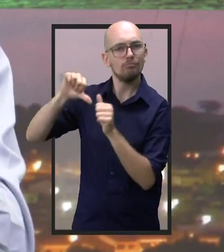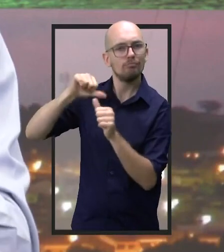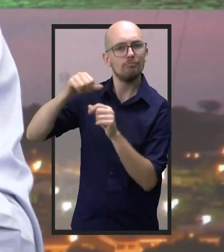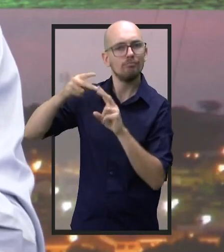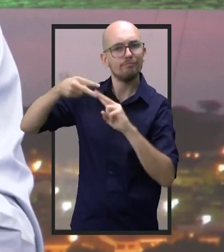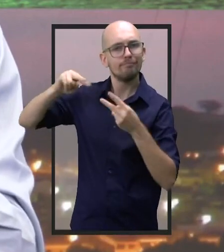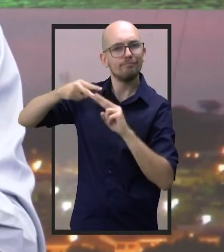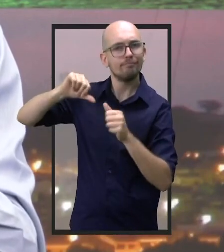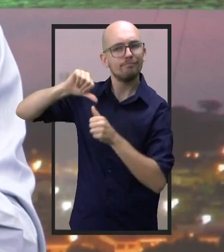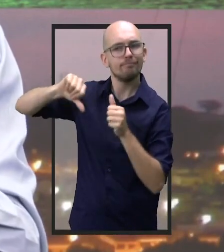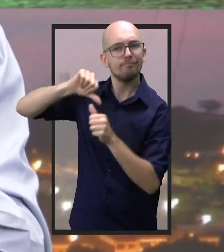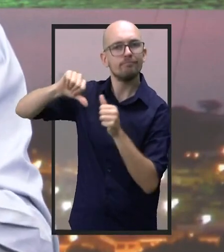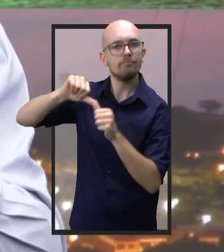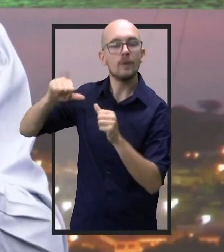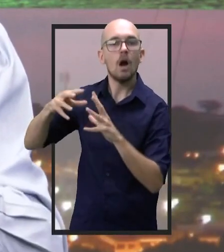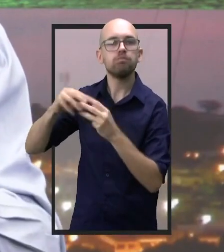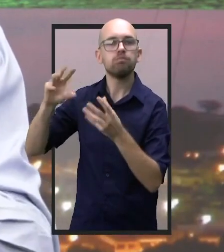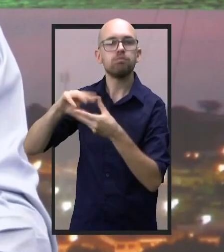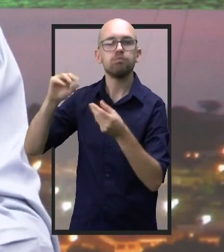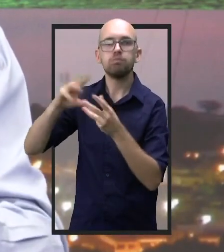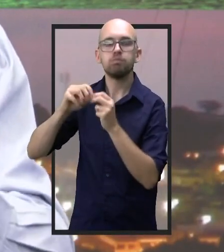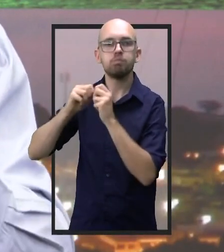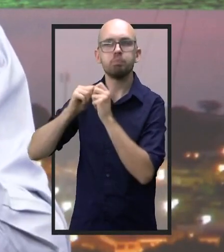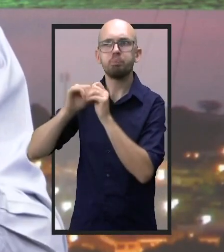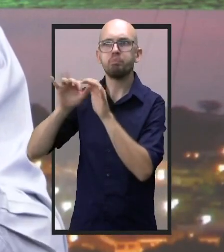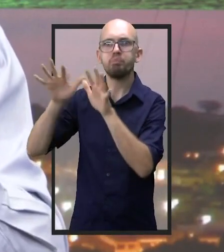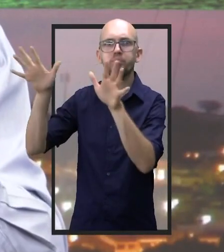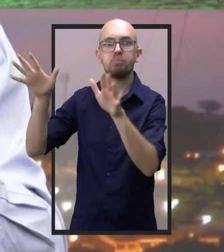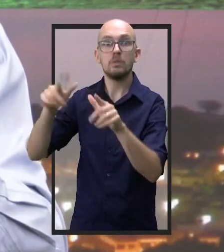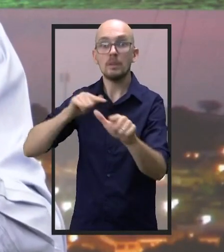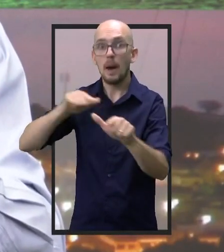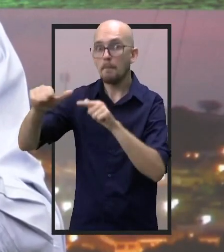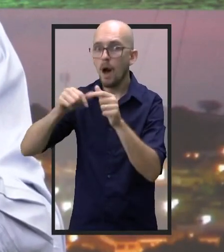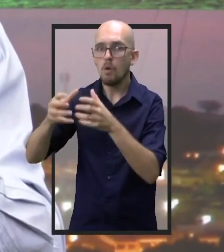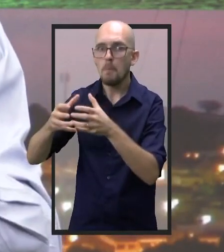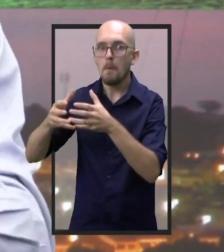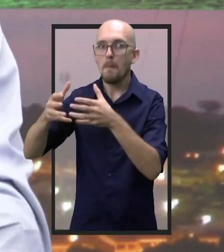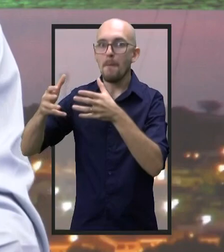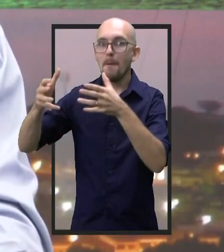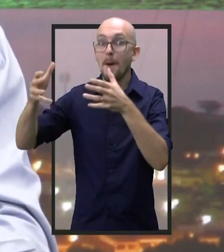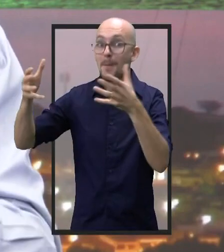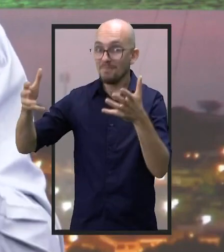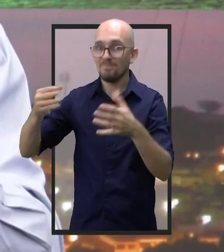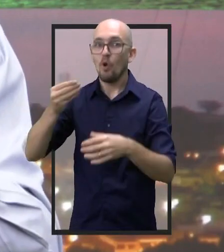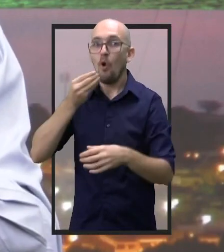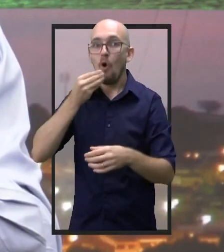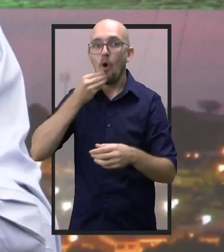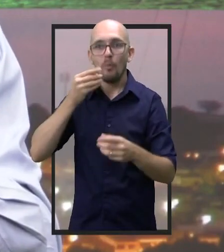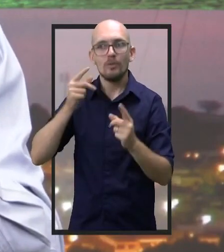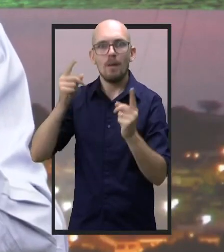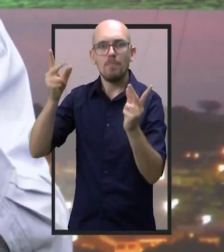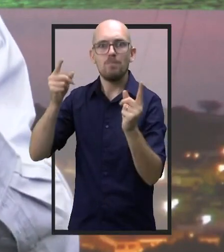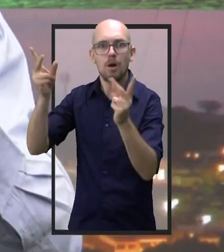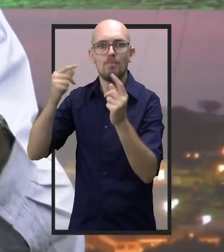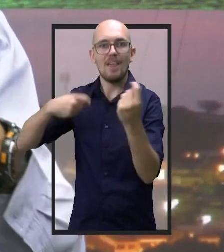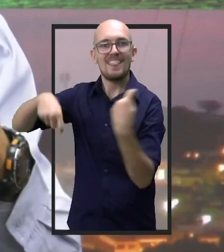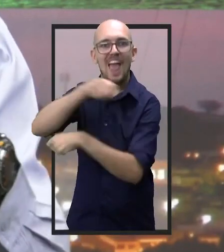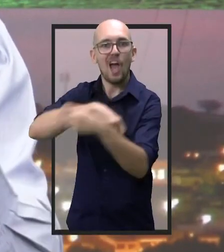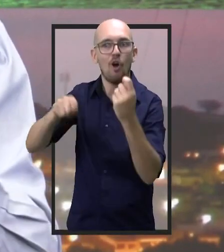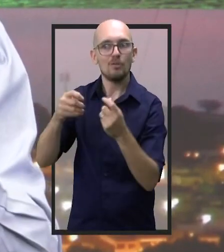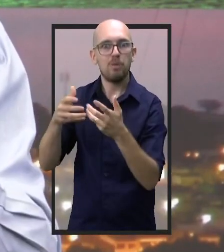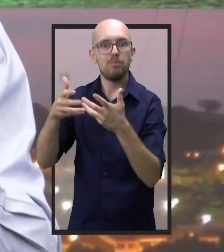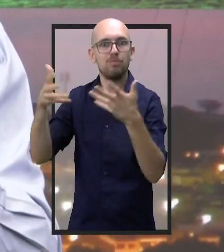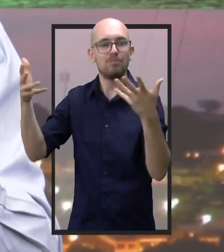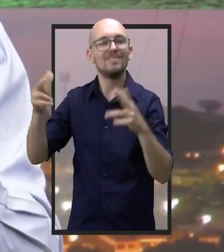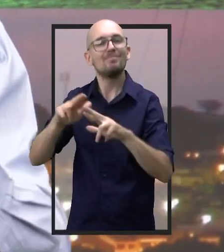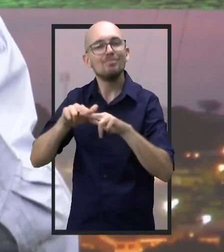cidade, impacta direto. É emprego gerado, é oportunidades de negócio, que tudo que gera